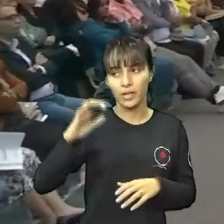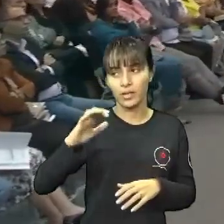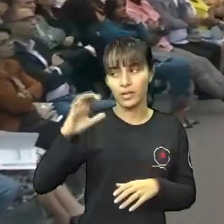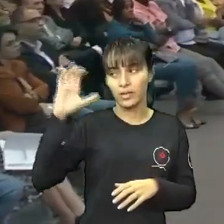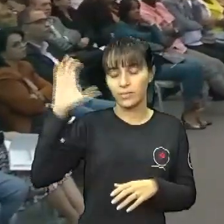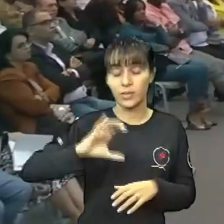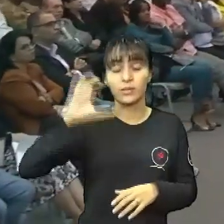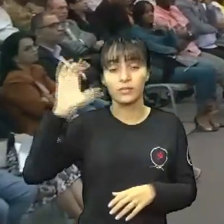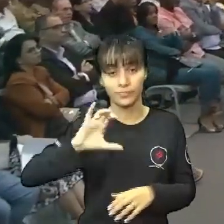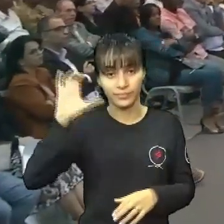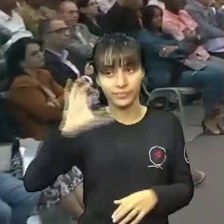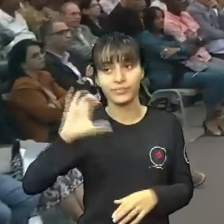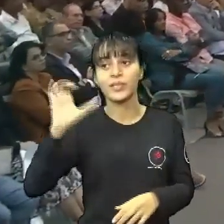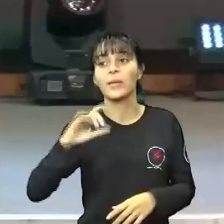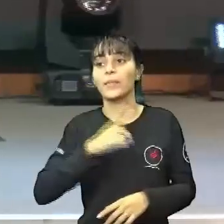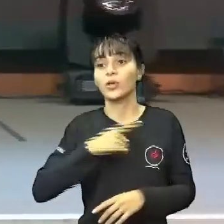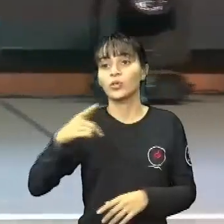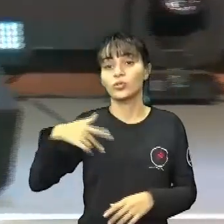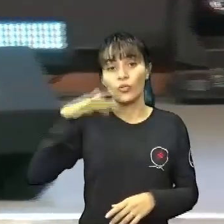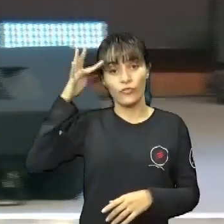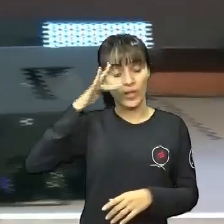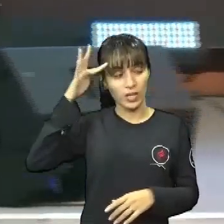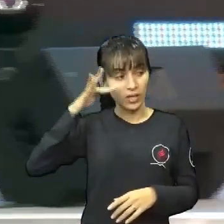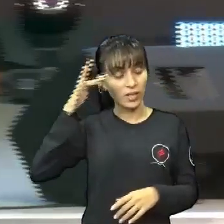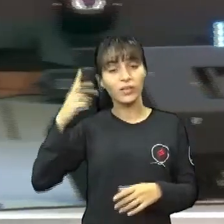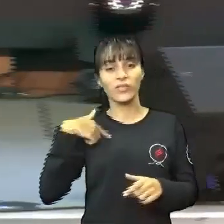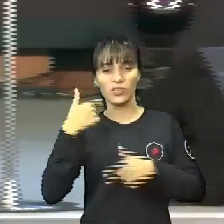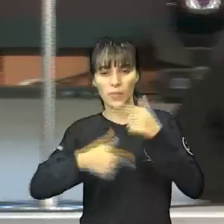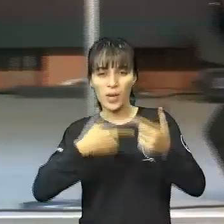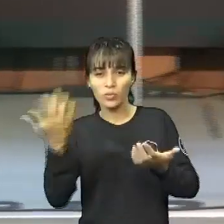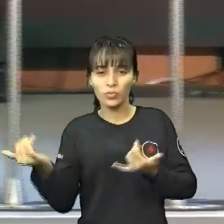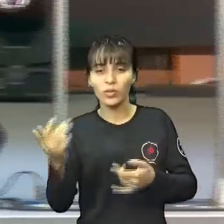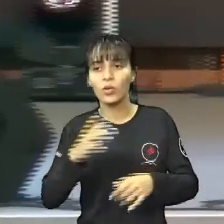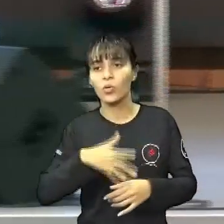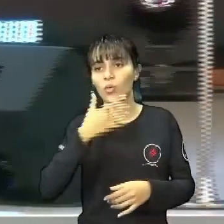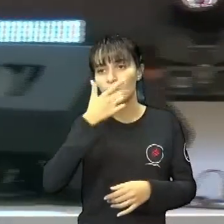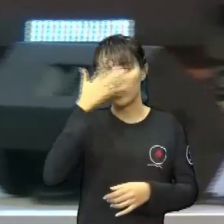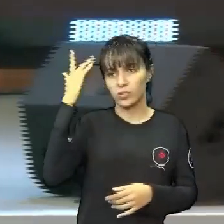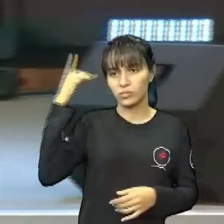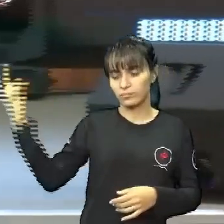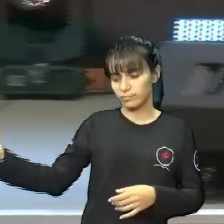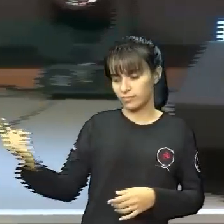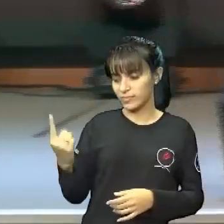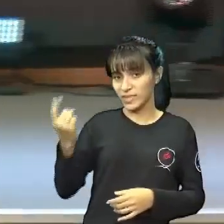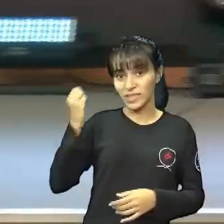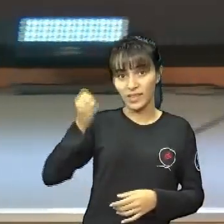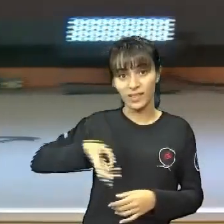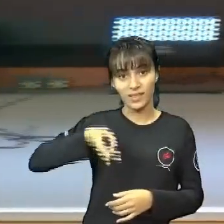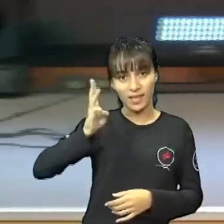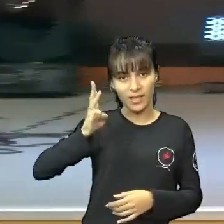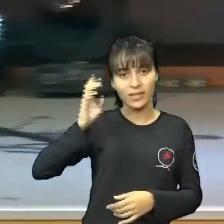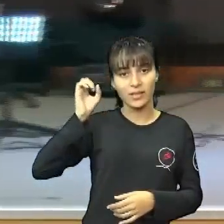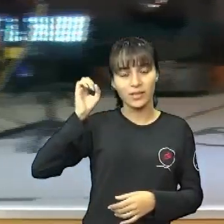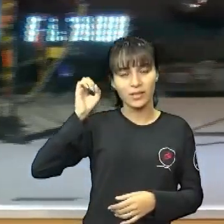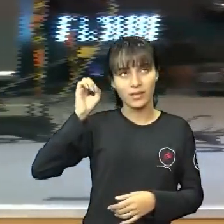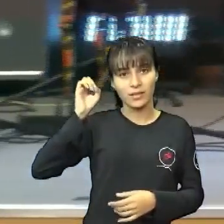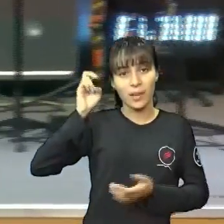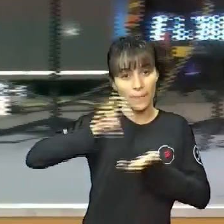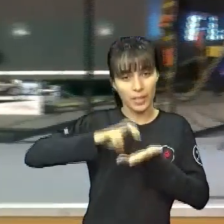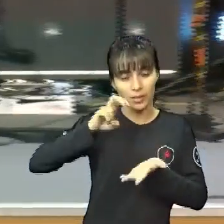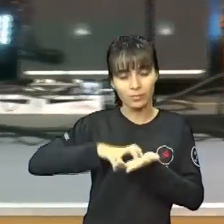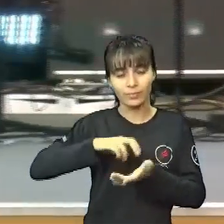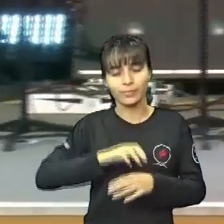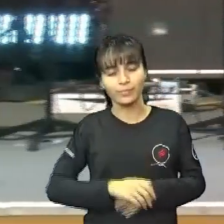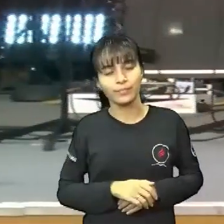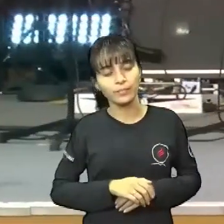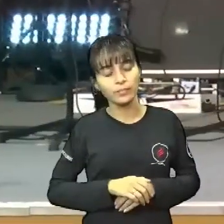pastor Fernando que a gente faz um trabalho com jovem aí um cara veio para mim no meio lá três horas da manhã lá na Nossa Senhora de Copacabana